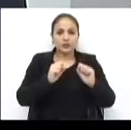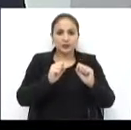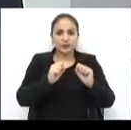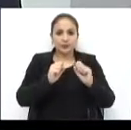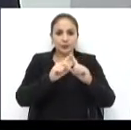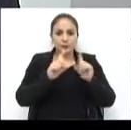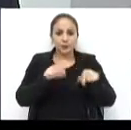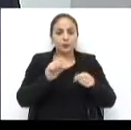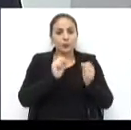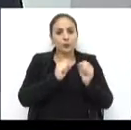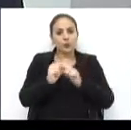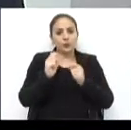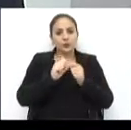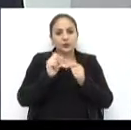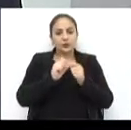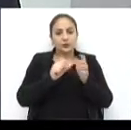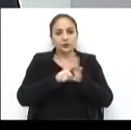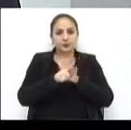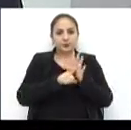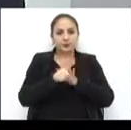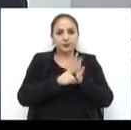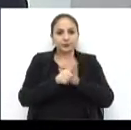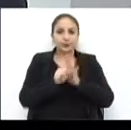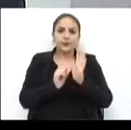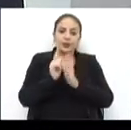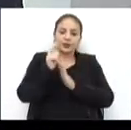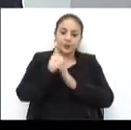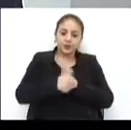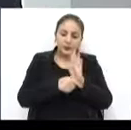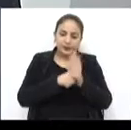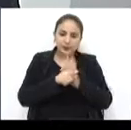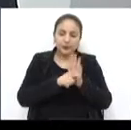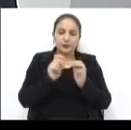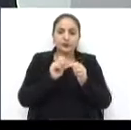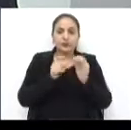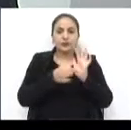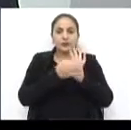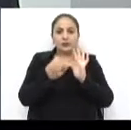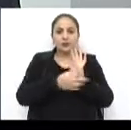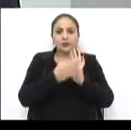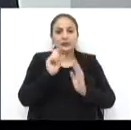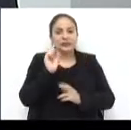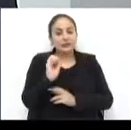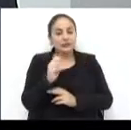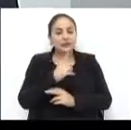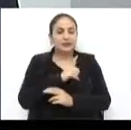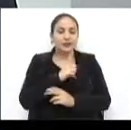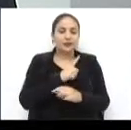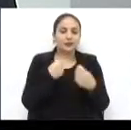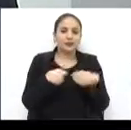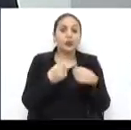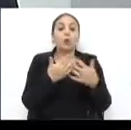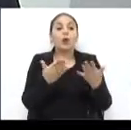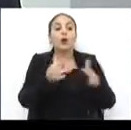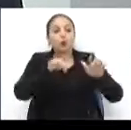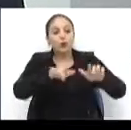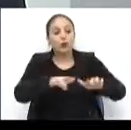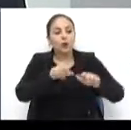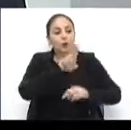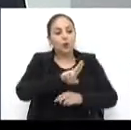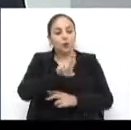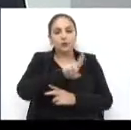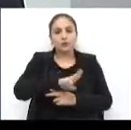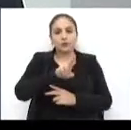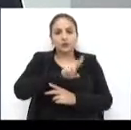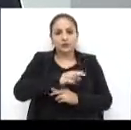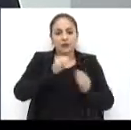Pública, que possa fazer um levantamento e, através desse levantamento, então, indicar se há necessidade, em quais pontos poderiam ser